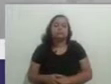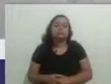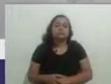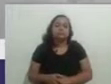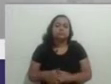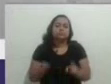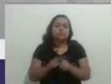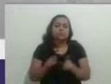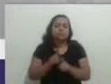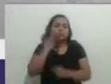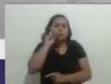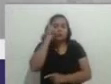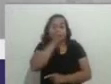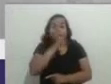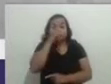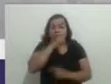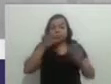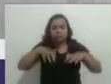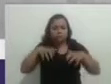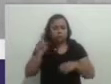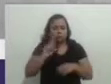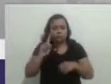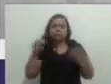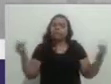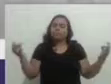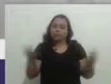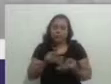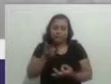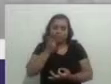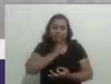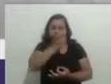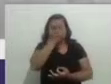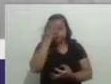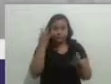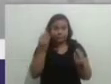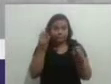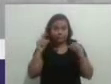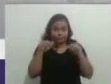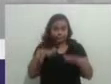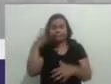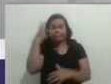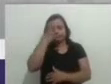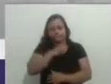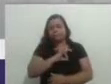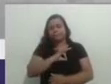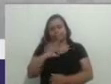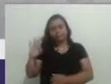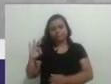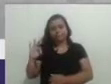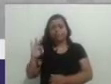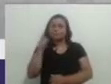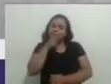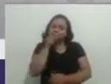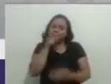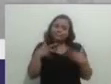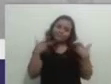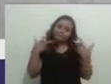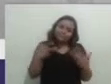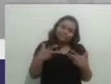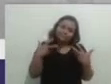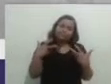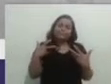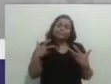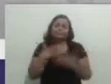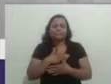que não choveu foi perfeito tinha muita gente e foi lindo foi assim realmente divertido muito gostoso